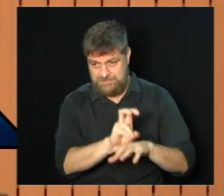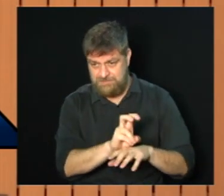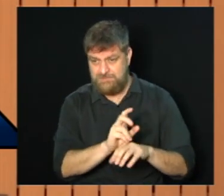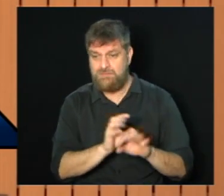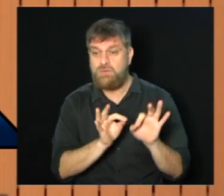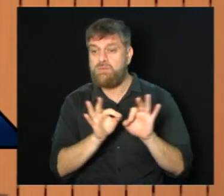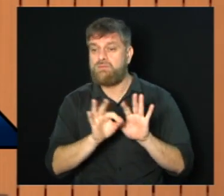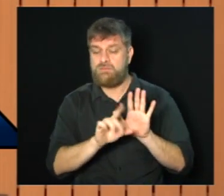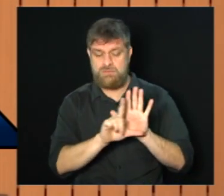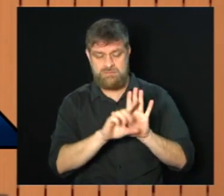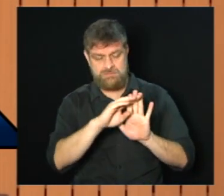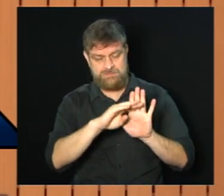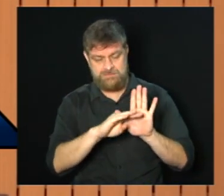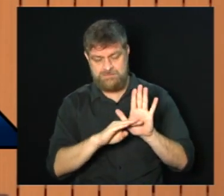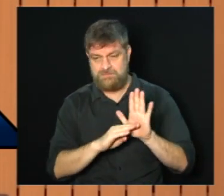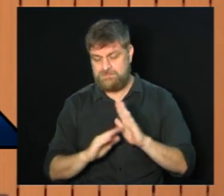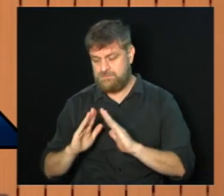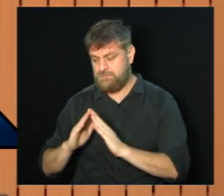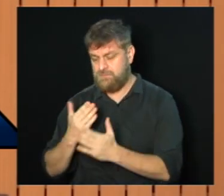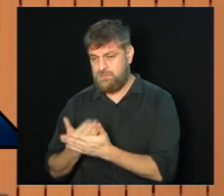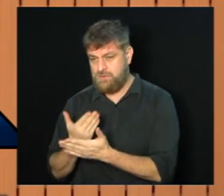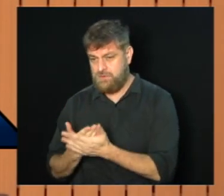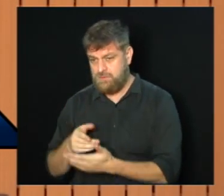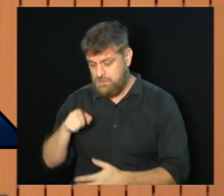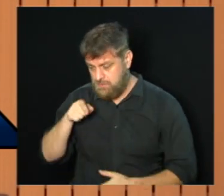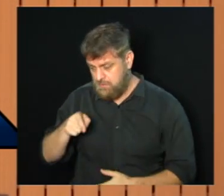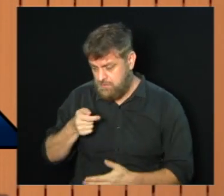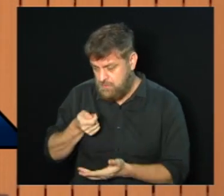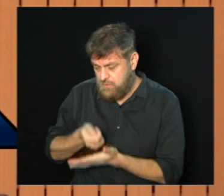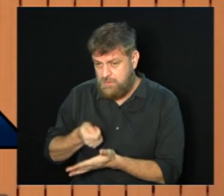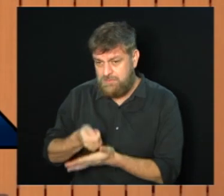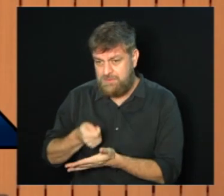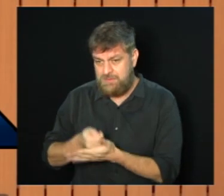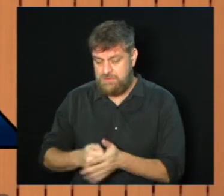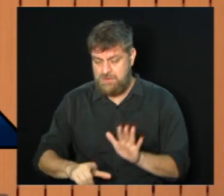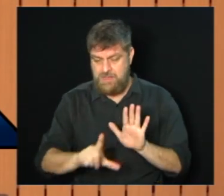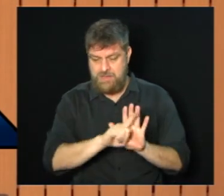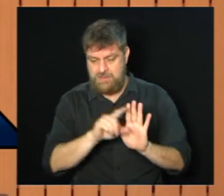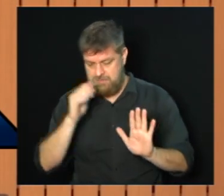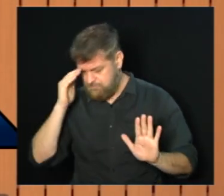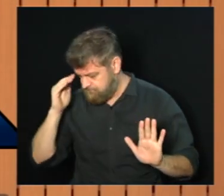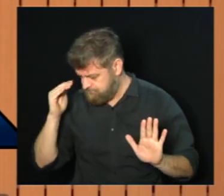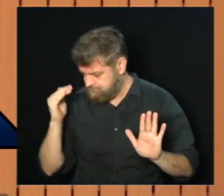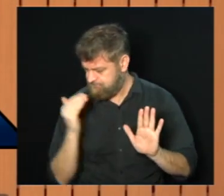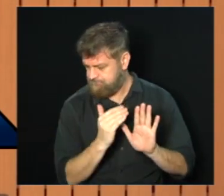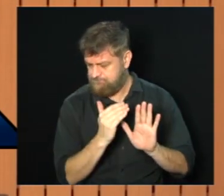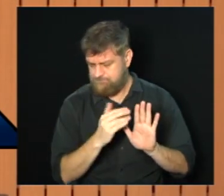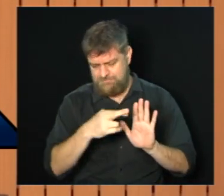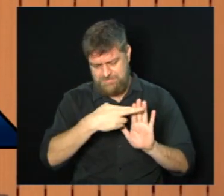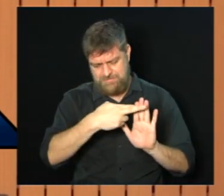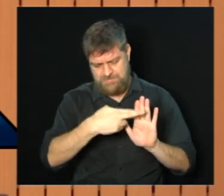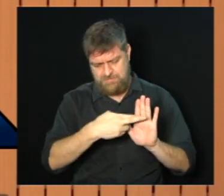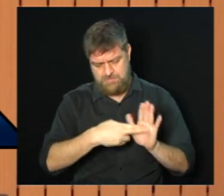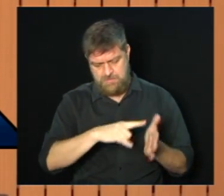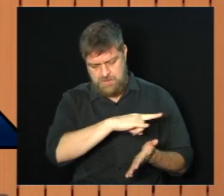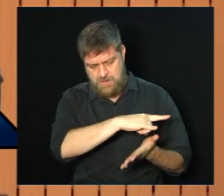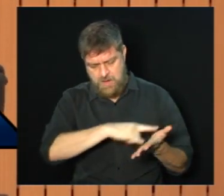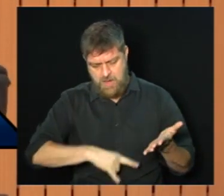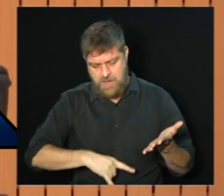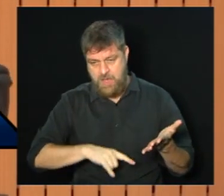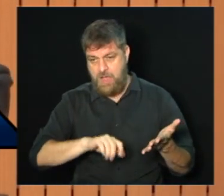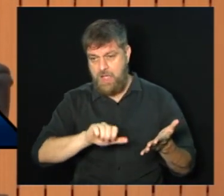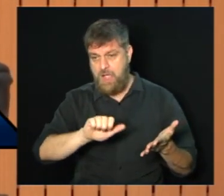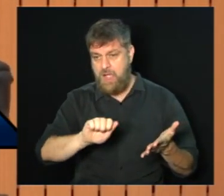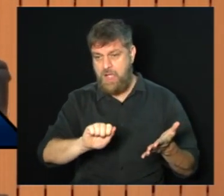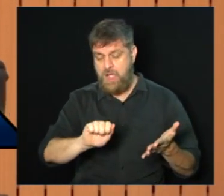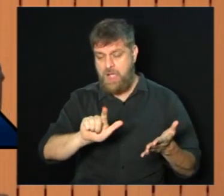lei, as escolas deverão, obviamente, estar legalizadas, ter alvará de funcionamento, ter